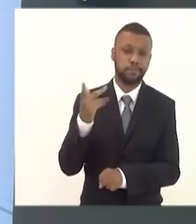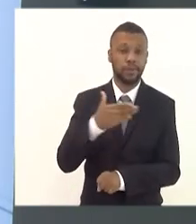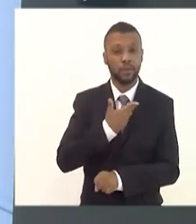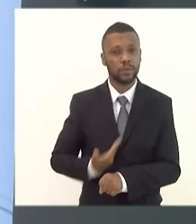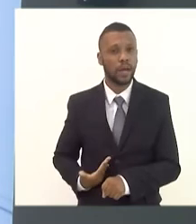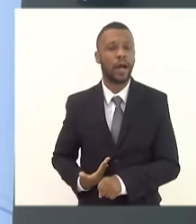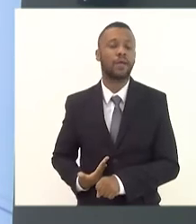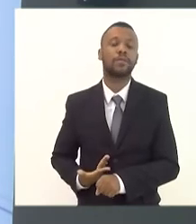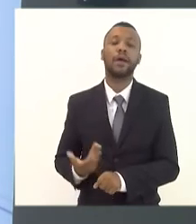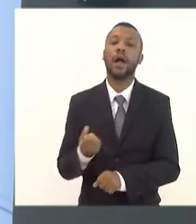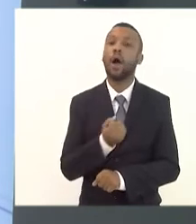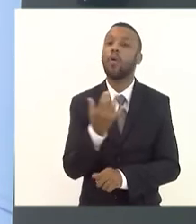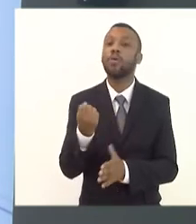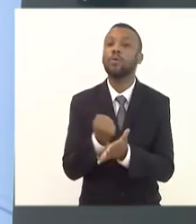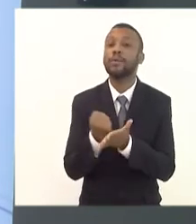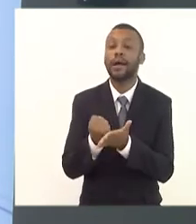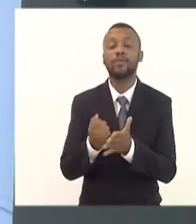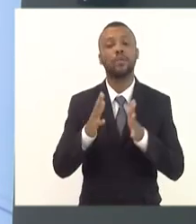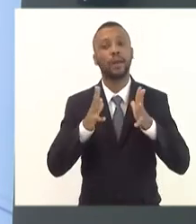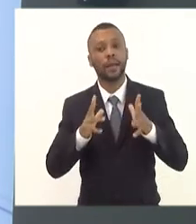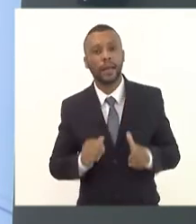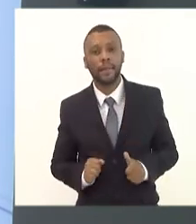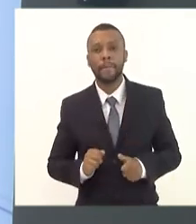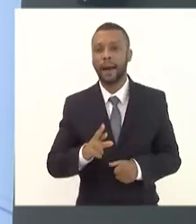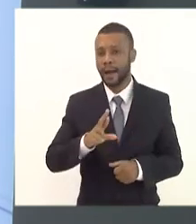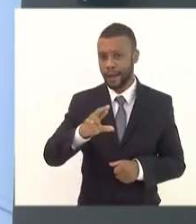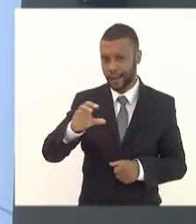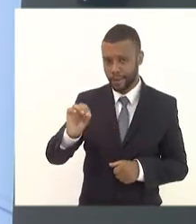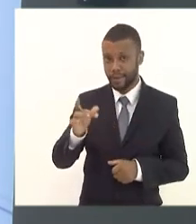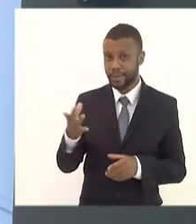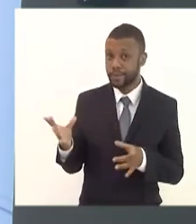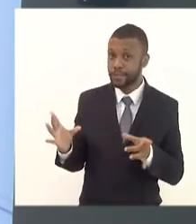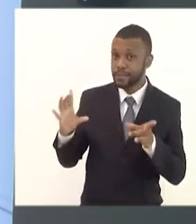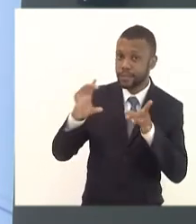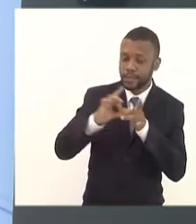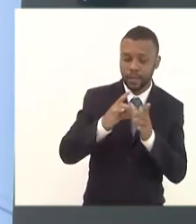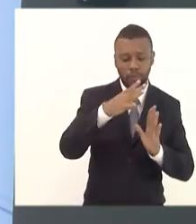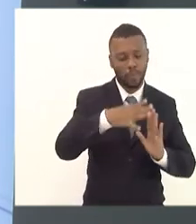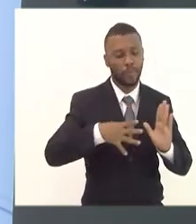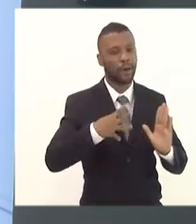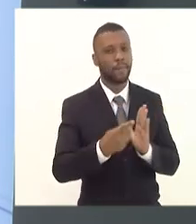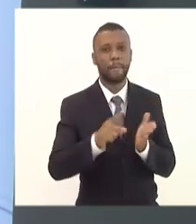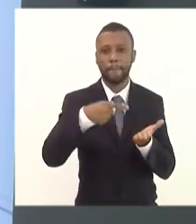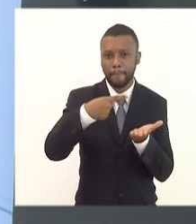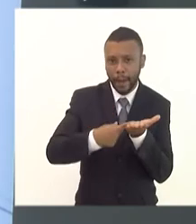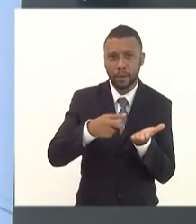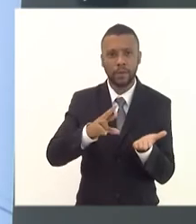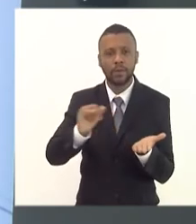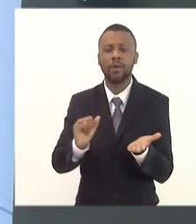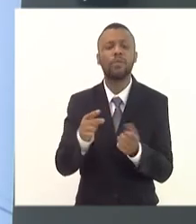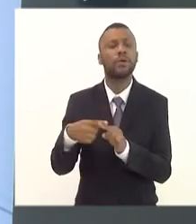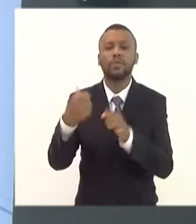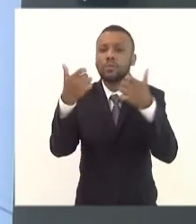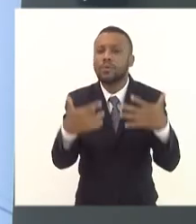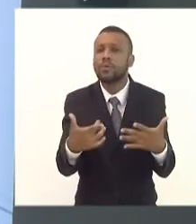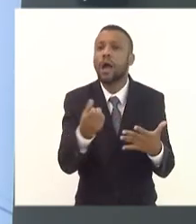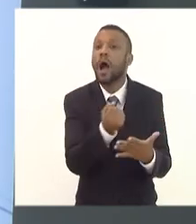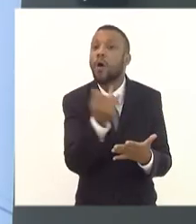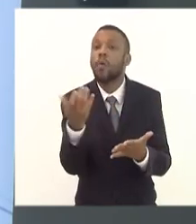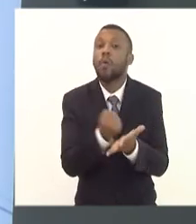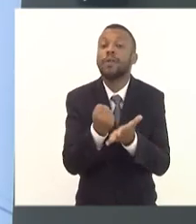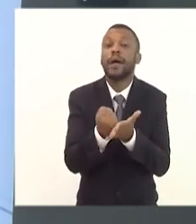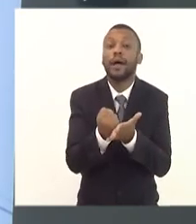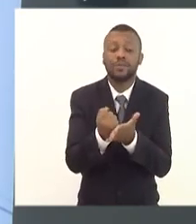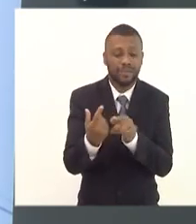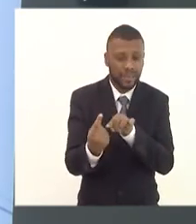contratos do Limpar Rio estão no Pacto RJ. É, porque eu estou falando de alguns contratos. Antigamente era